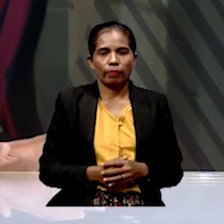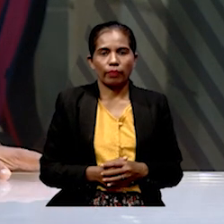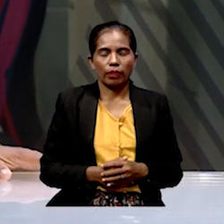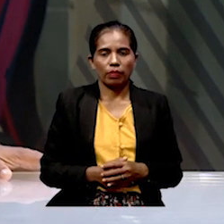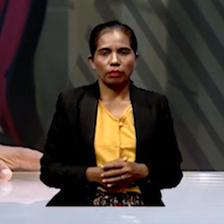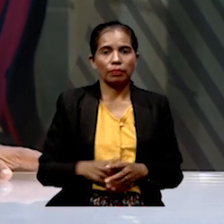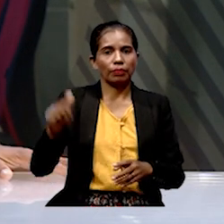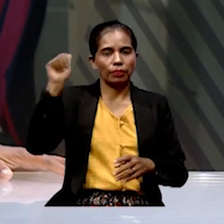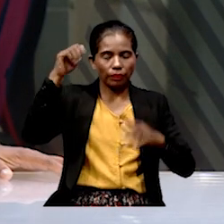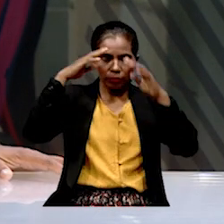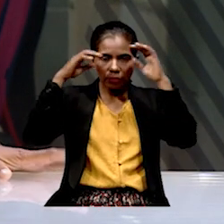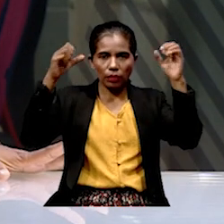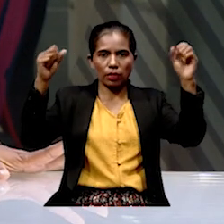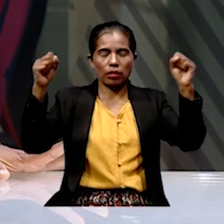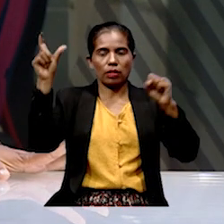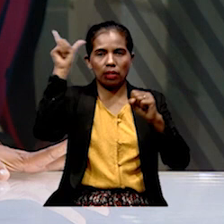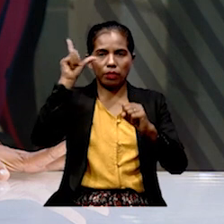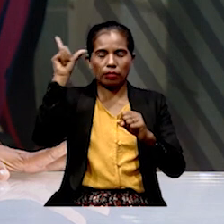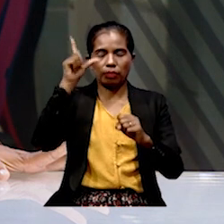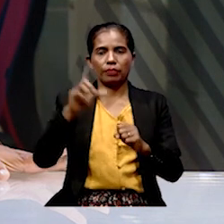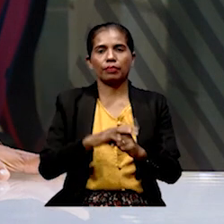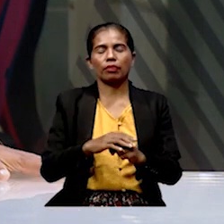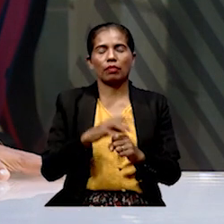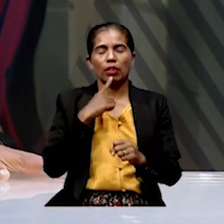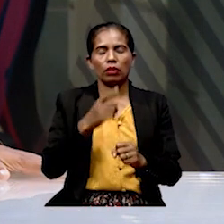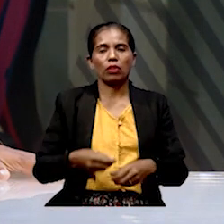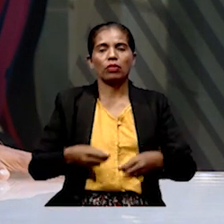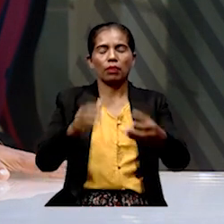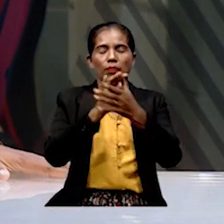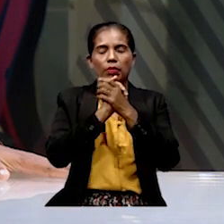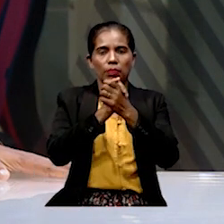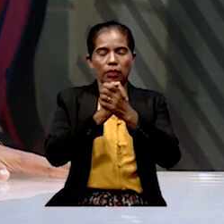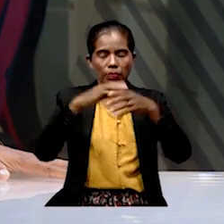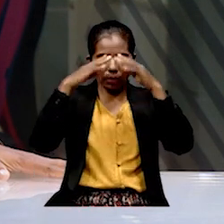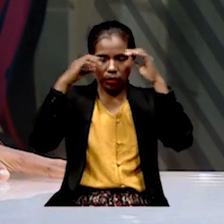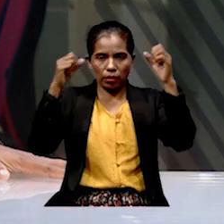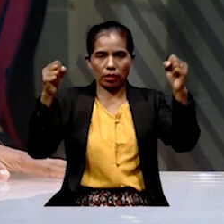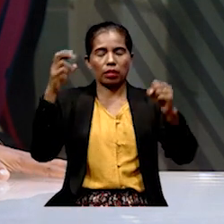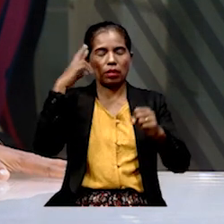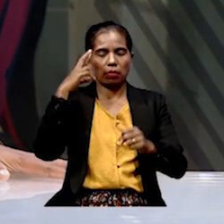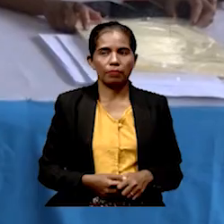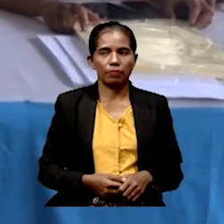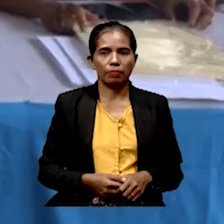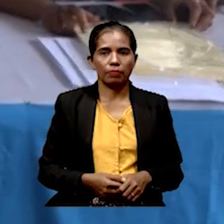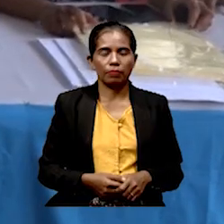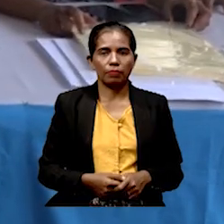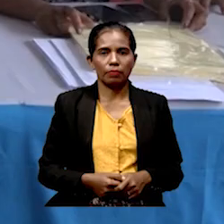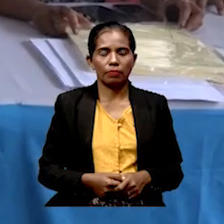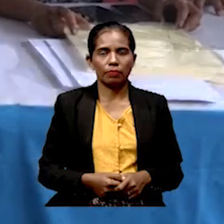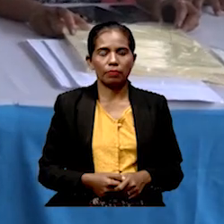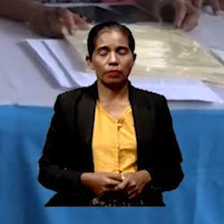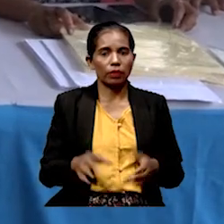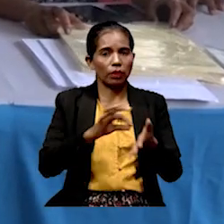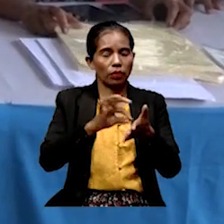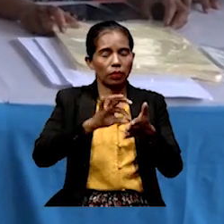Candidato presidente da República, Francisco Guterres Luolo, congratula presidente da República eleito Zé Manuel Ramos Horta. A foi contado em